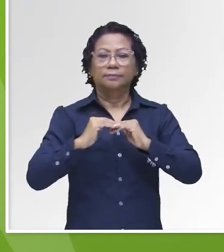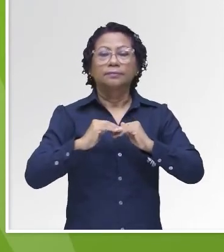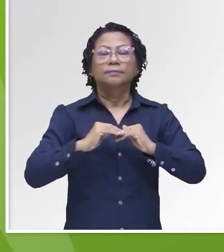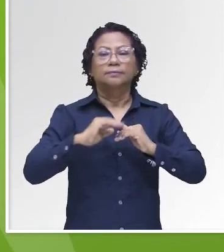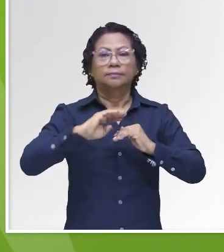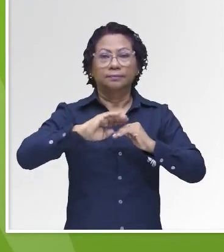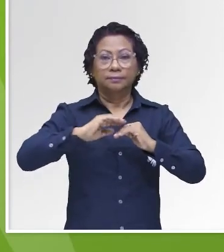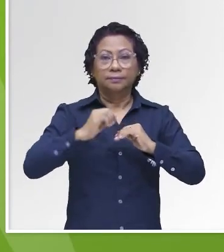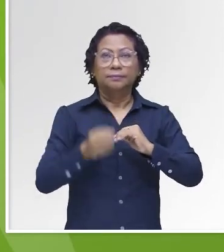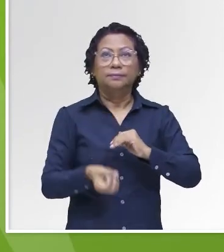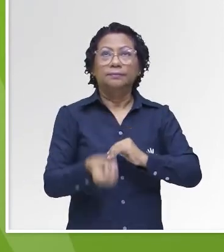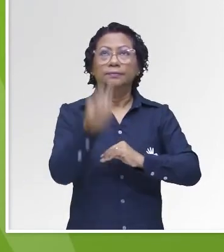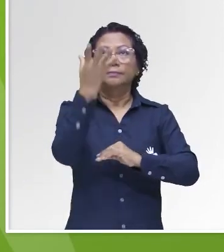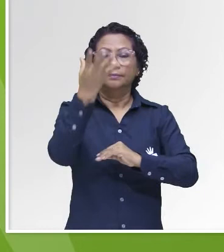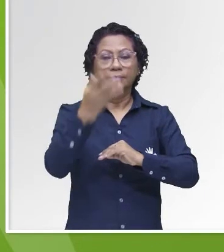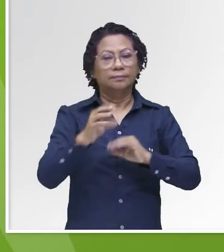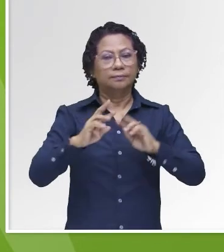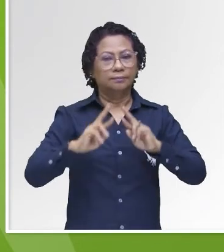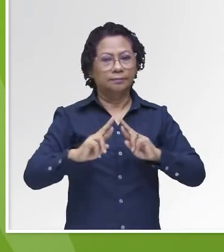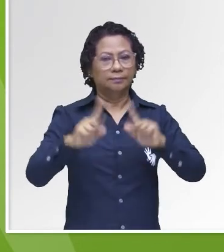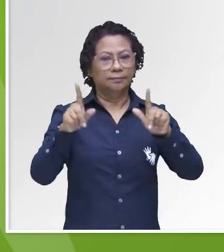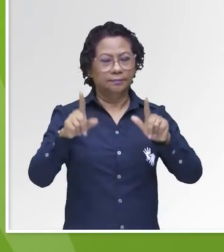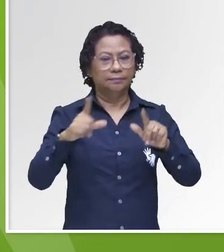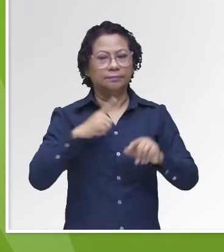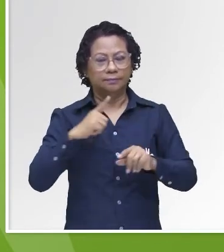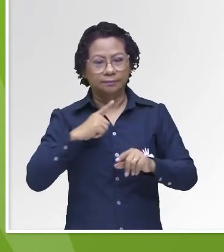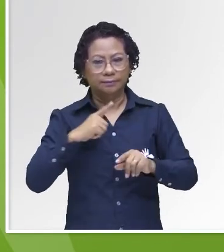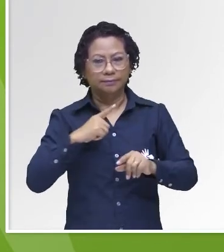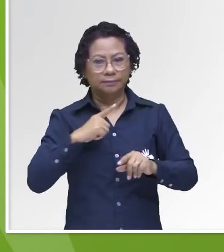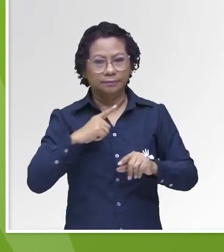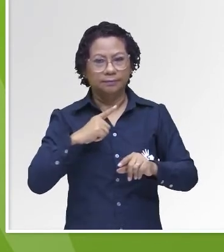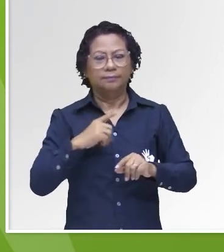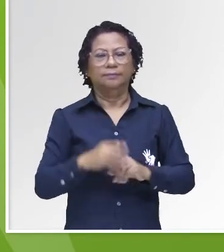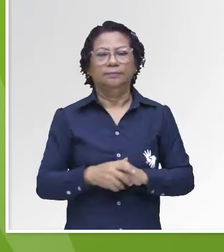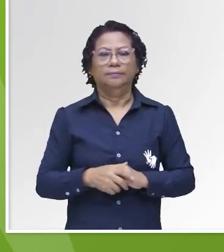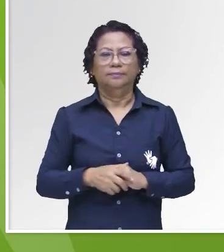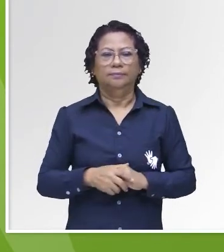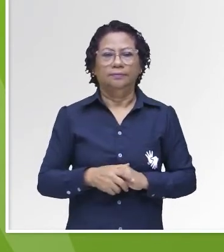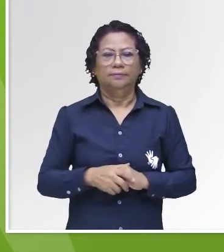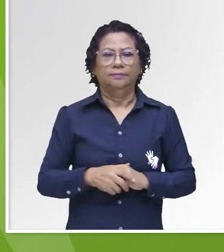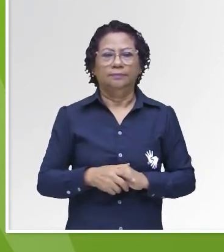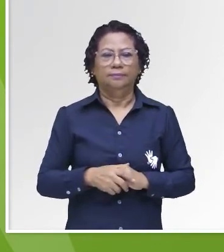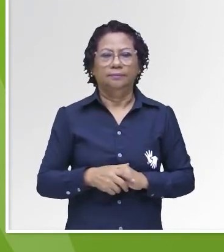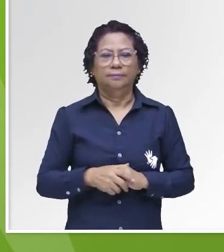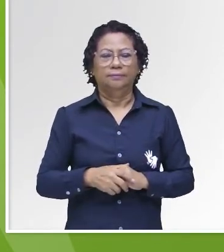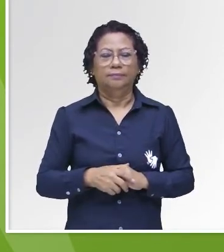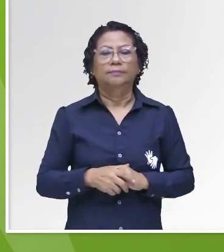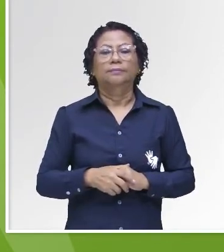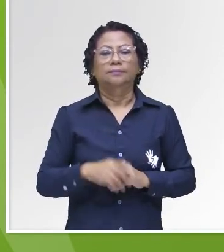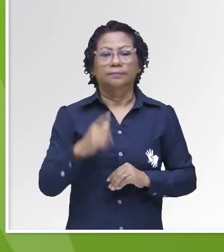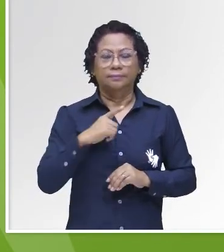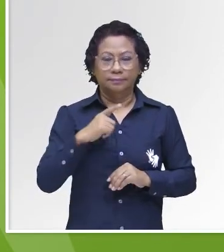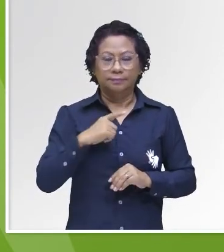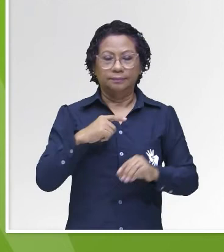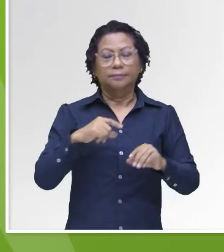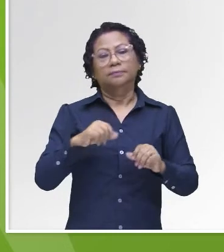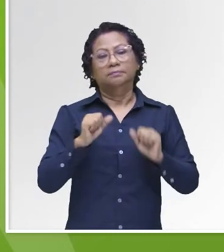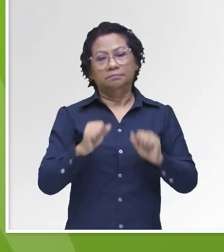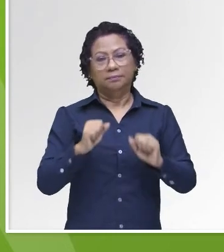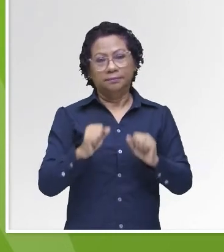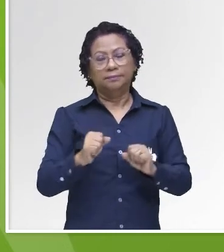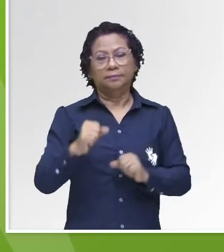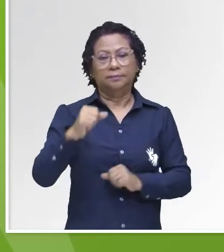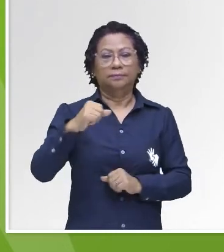uniformemente variado. A trajetória que se forma é o ramo de uma parábola. Então, se perguntarem qual